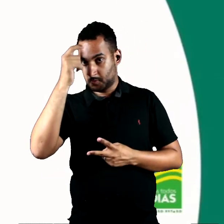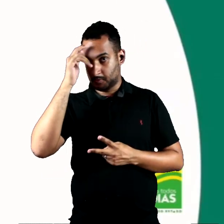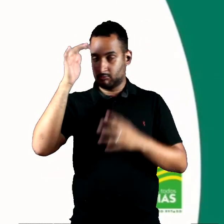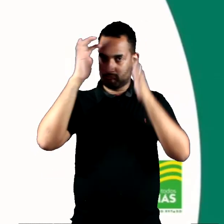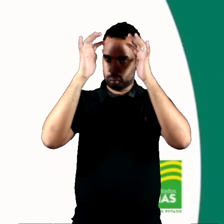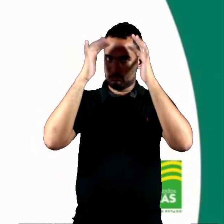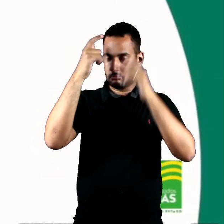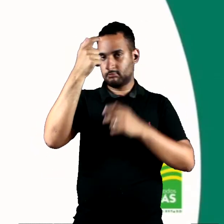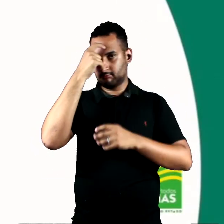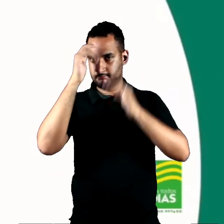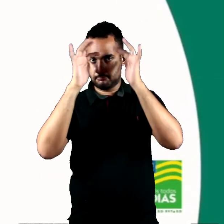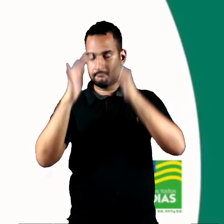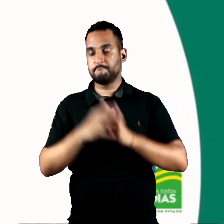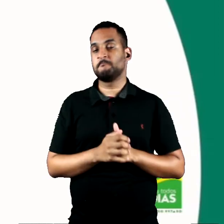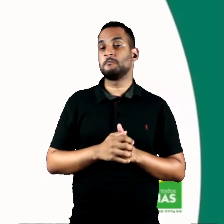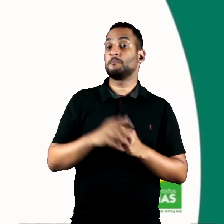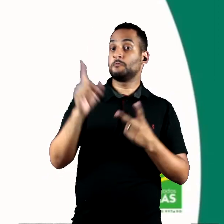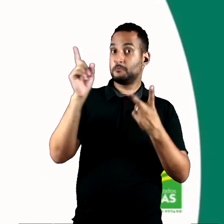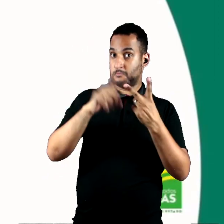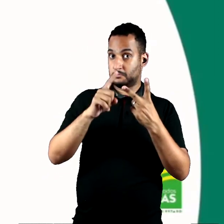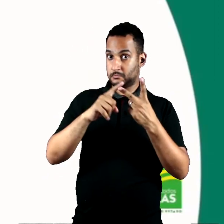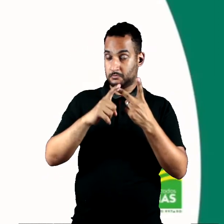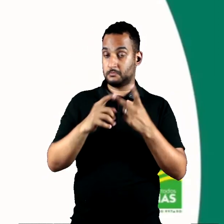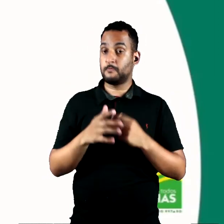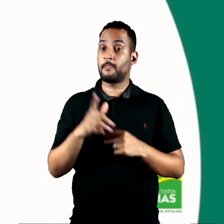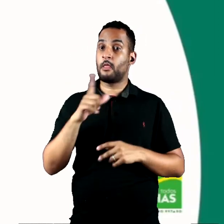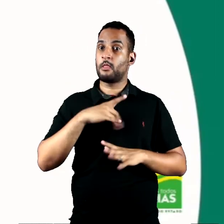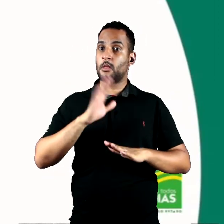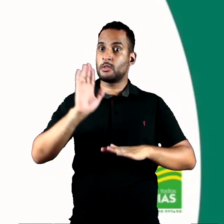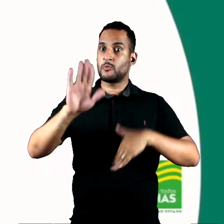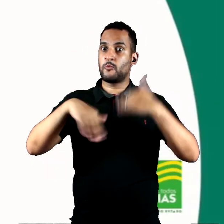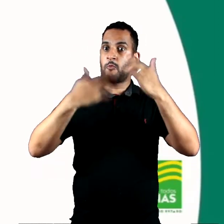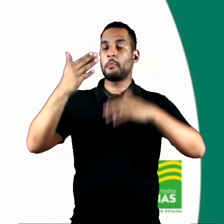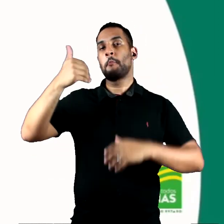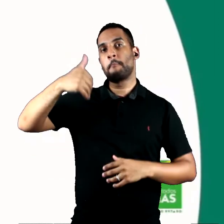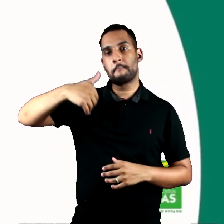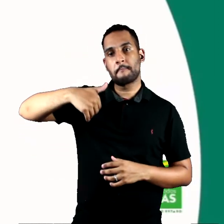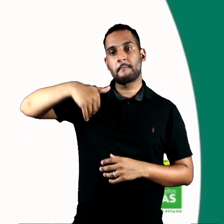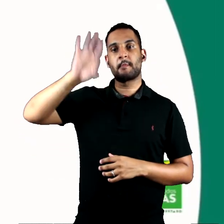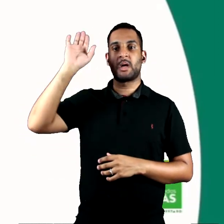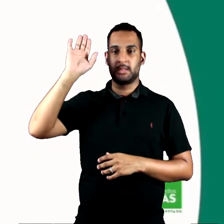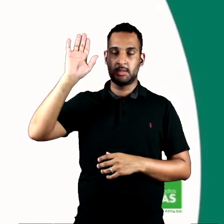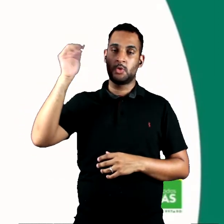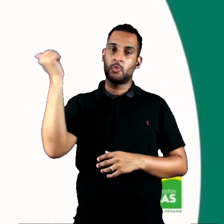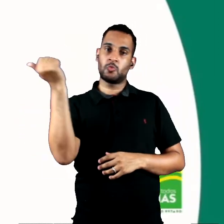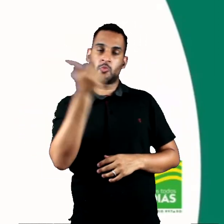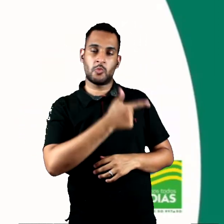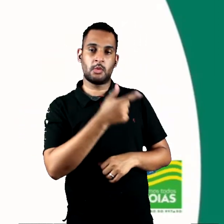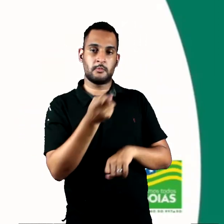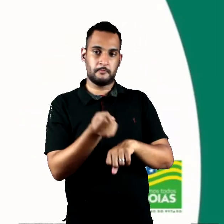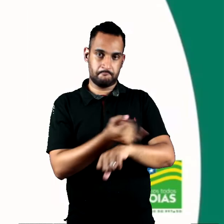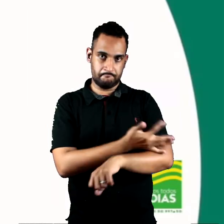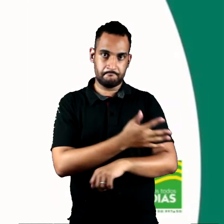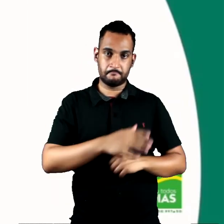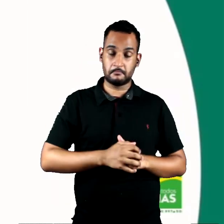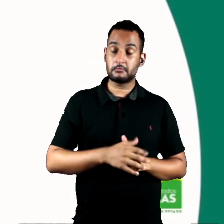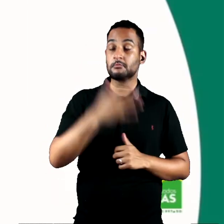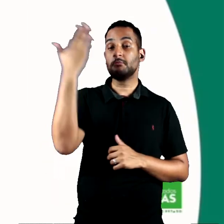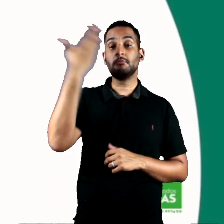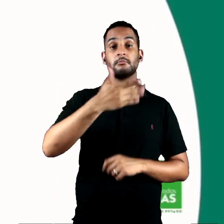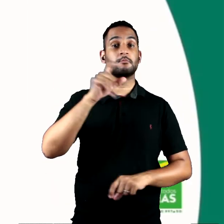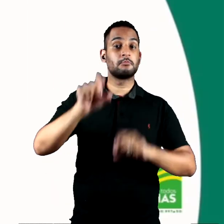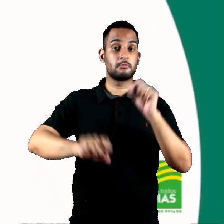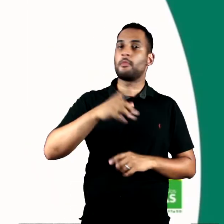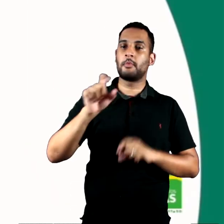A cognitiva apresenta-se mais desenvolvida em relação à afetiva. Isto comprova